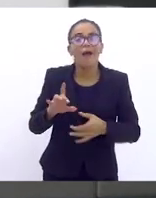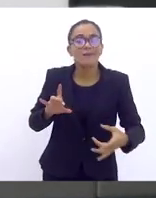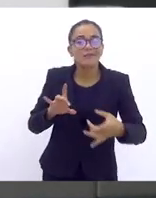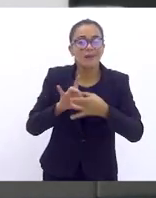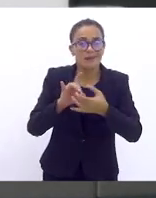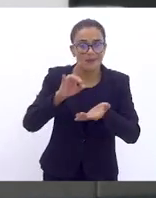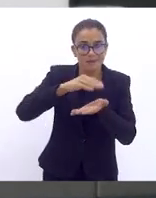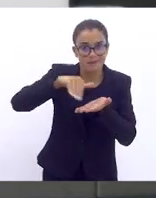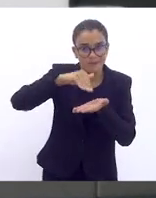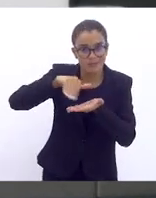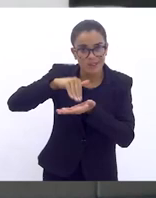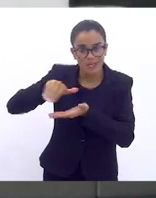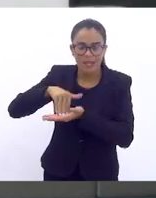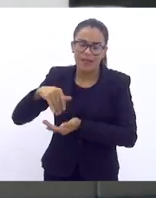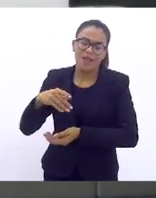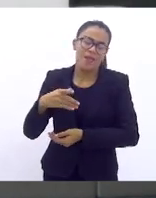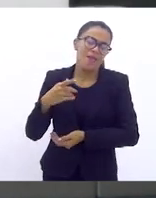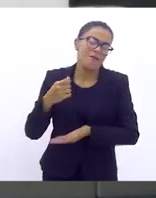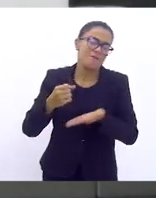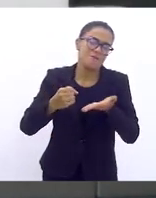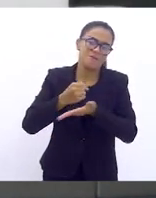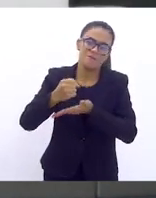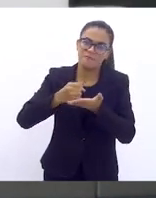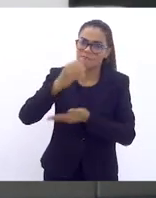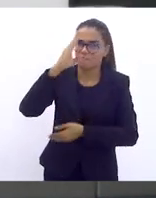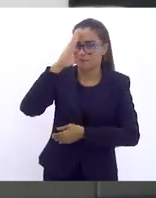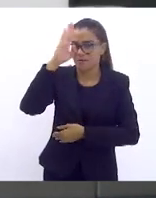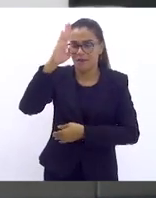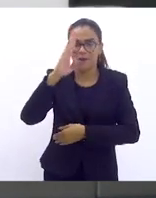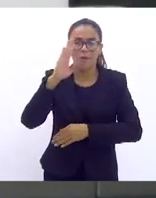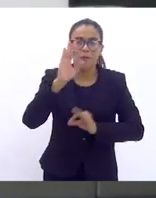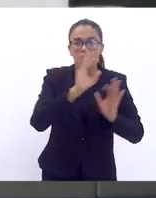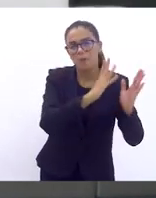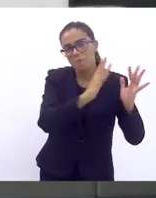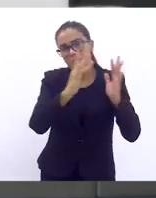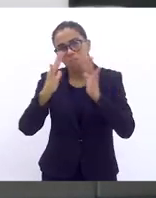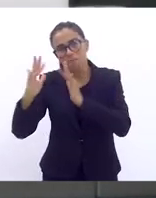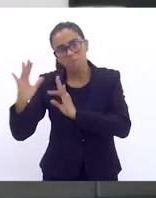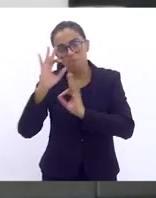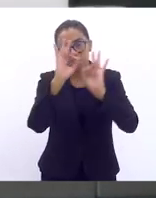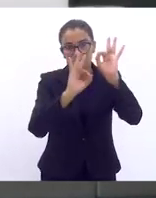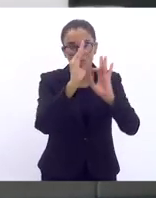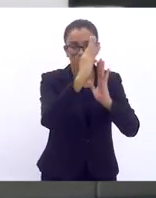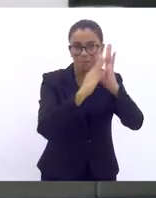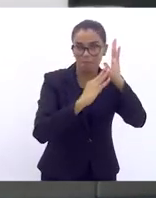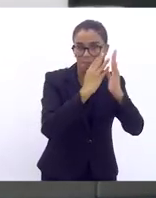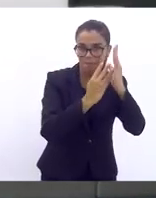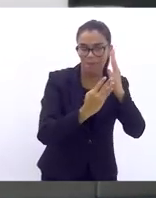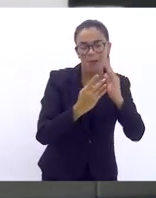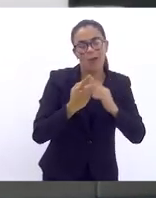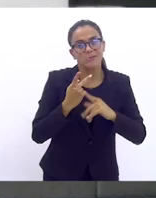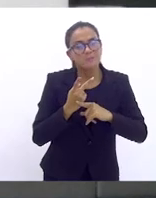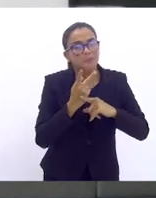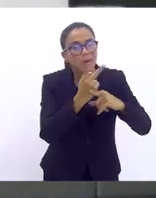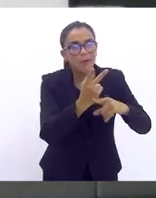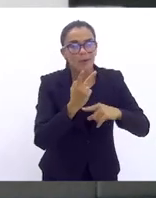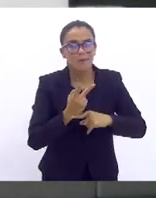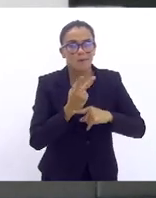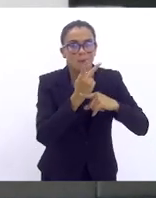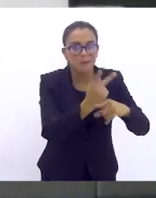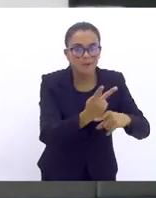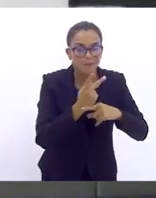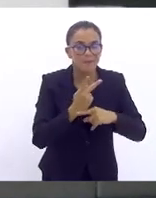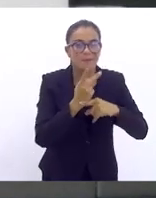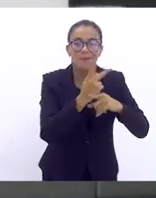da secretarias é fundamental no processo de planejamento e isso nós buscamos o tempo todo então Nós criamos lá